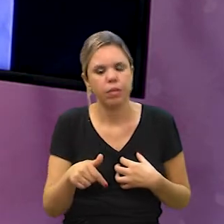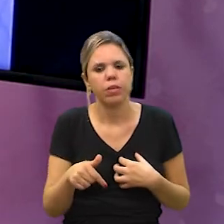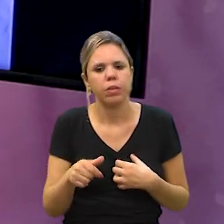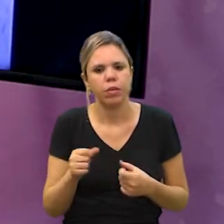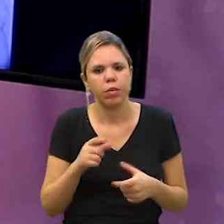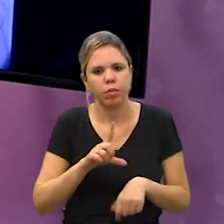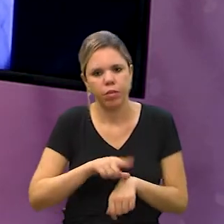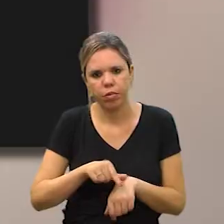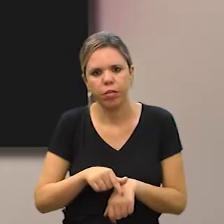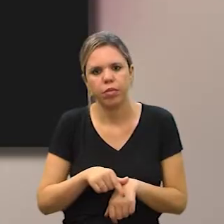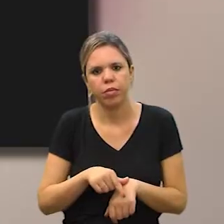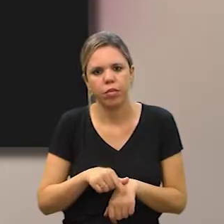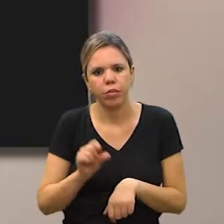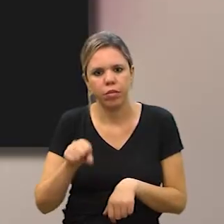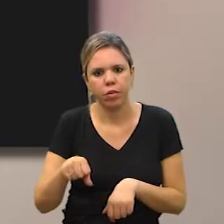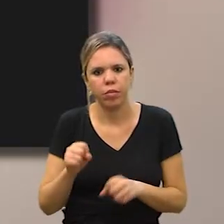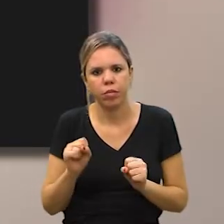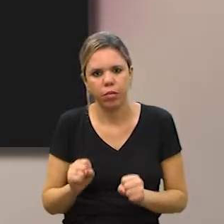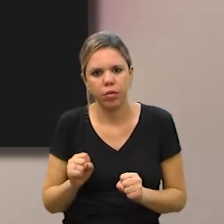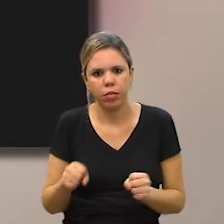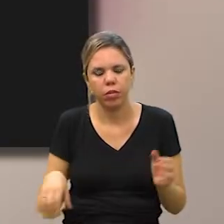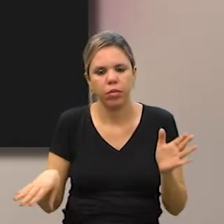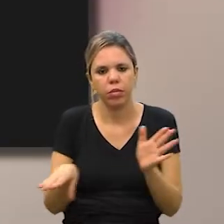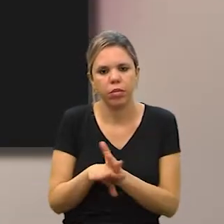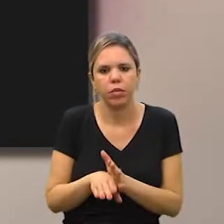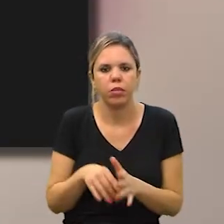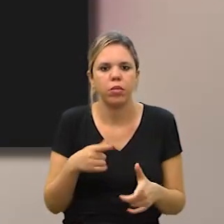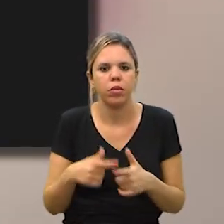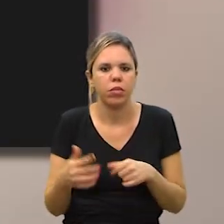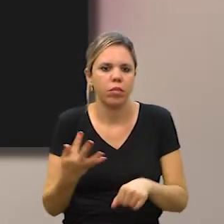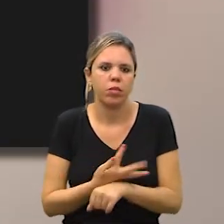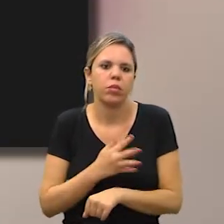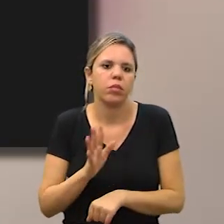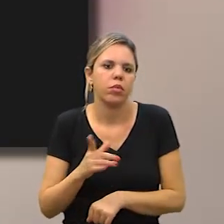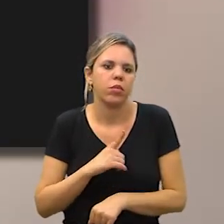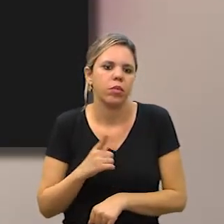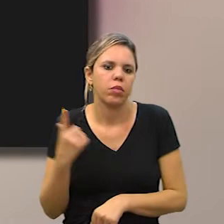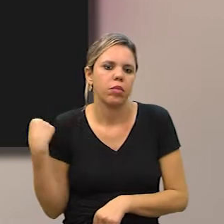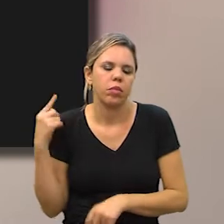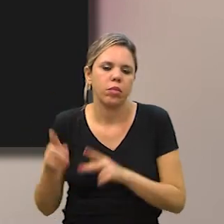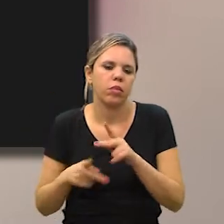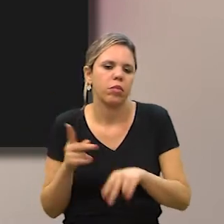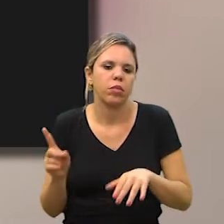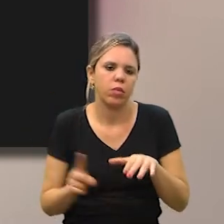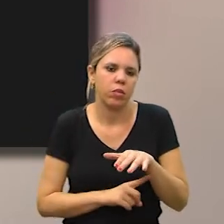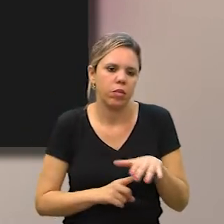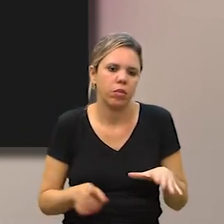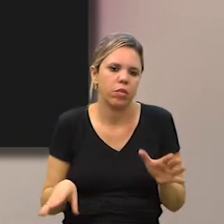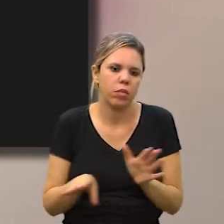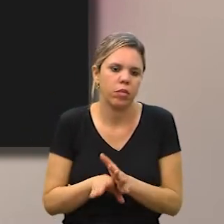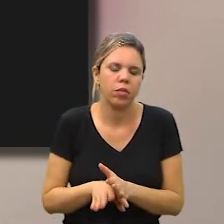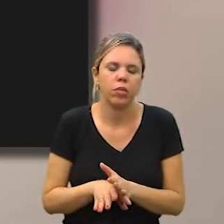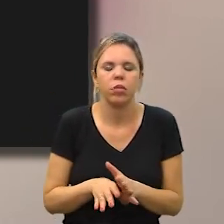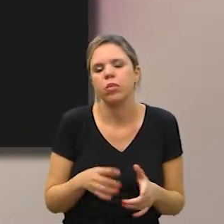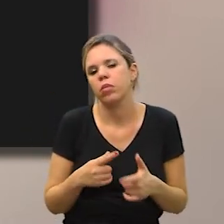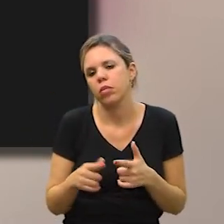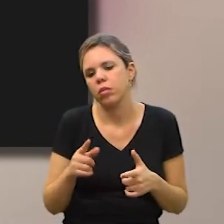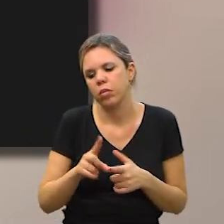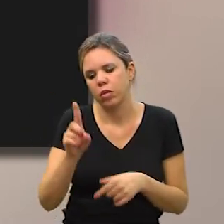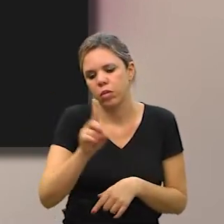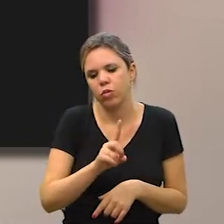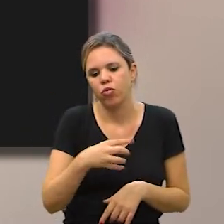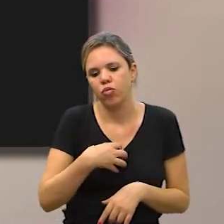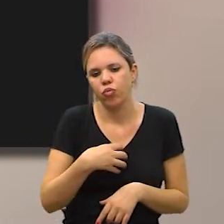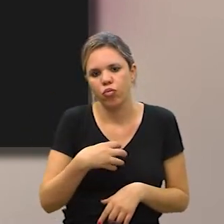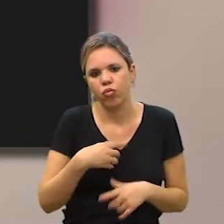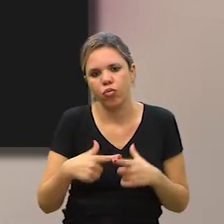pode ser tarde pode chegar numa situação a gente já teve pacientes que chegaram numa situação